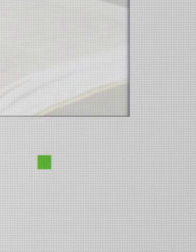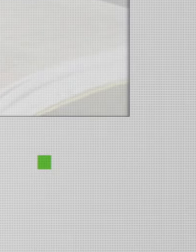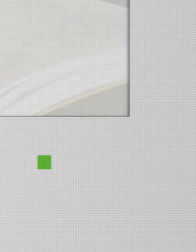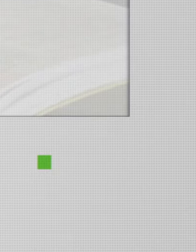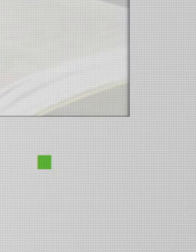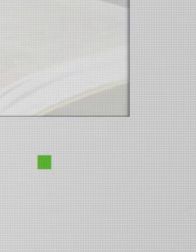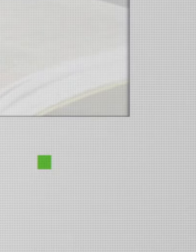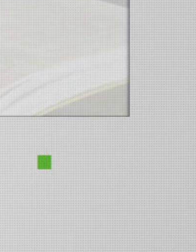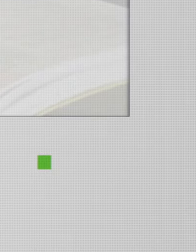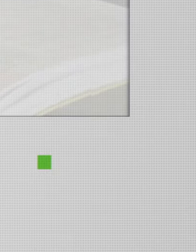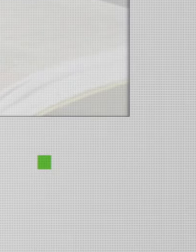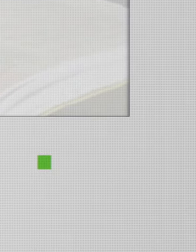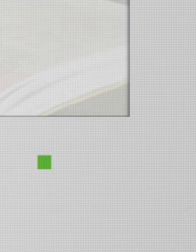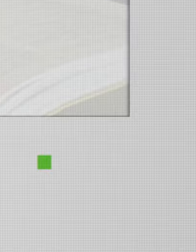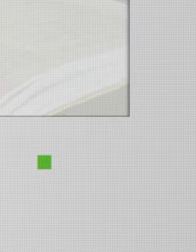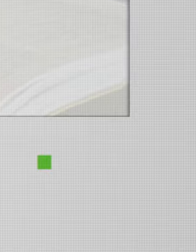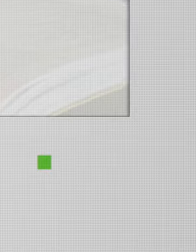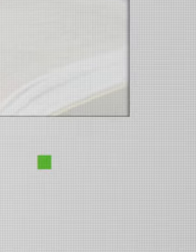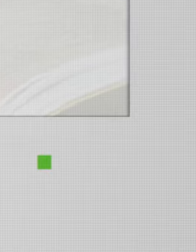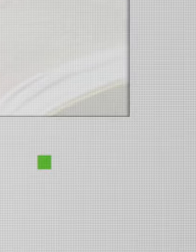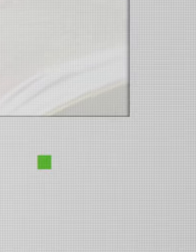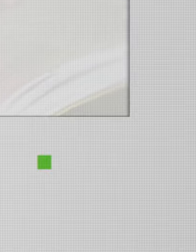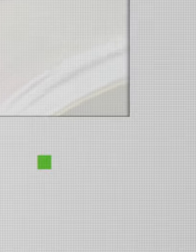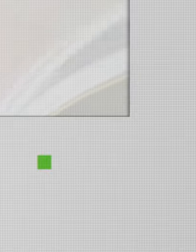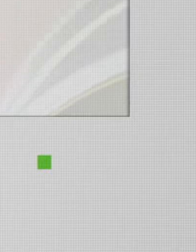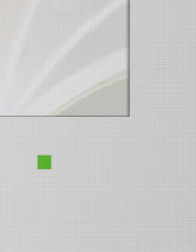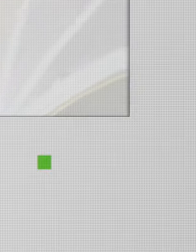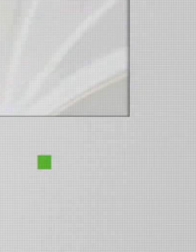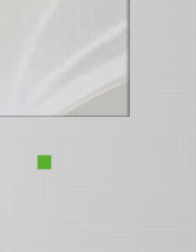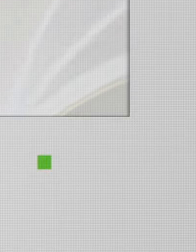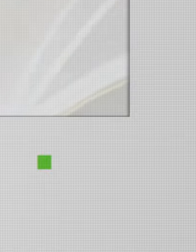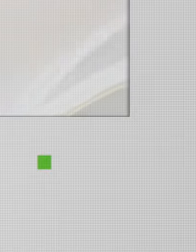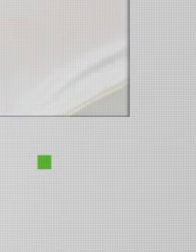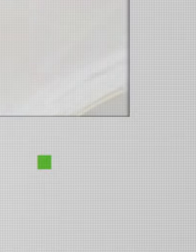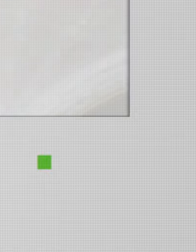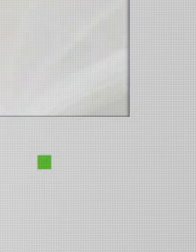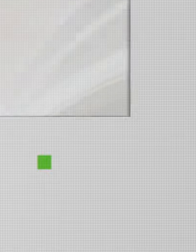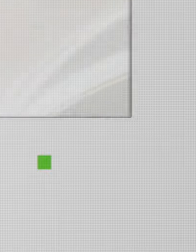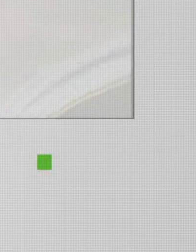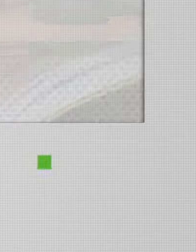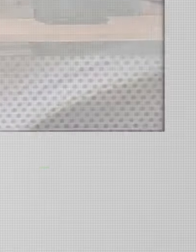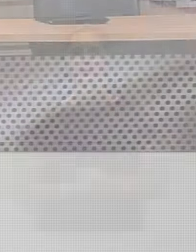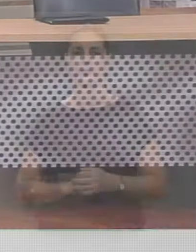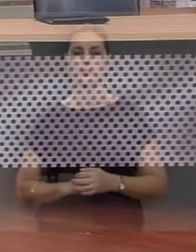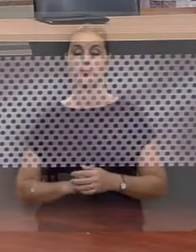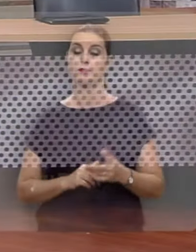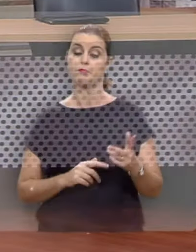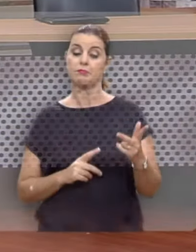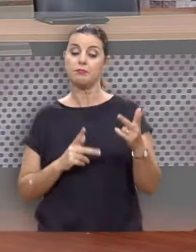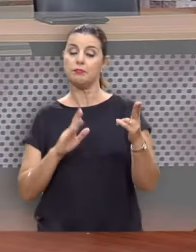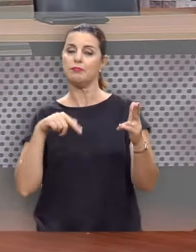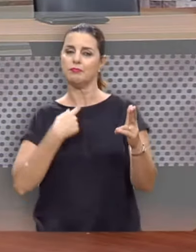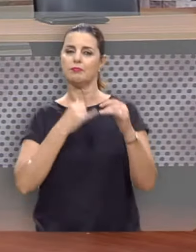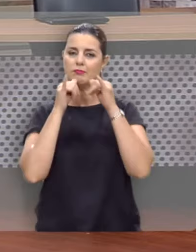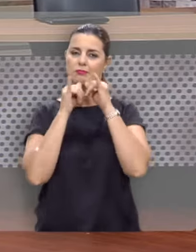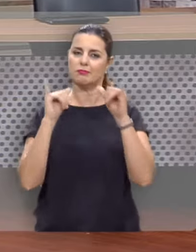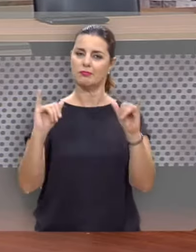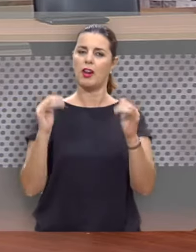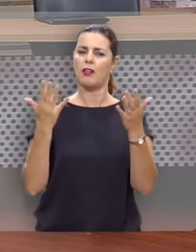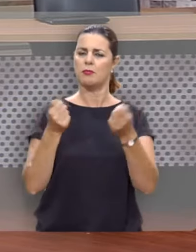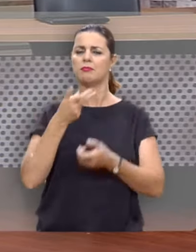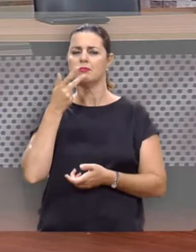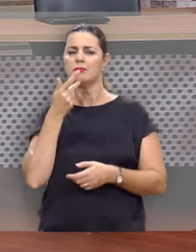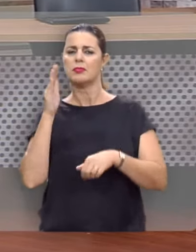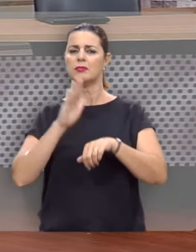em toda a Judeia e Samaria, e até aos confins da terra. Conforme nós anunciamos, nós